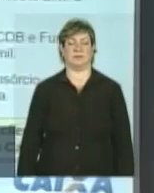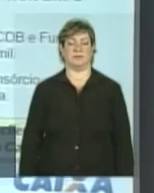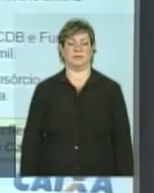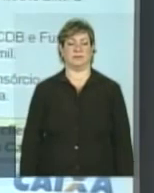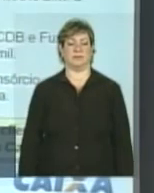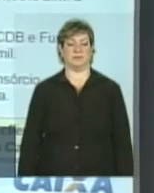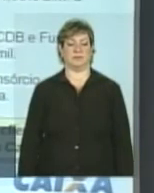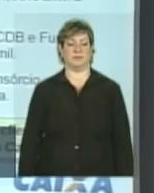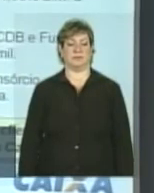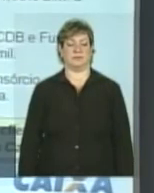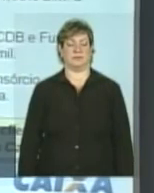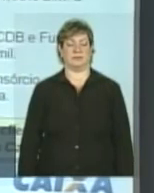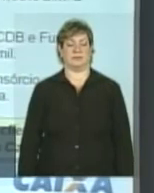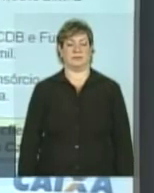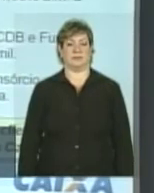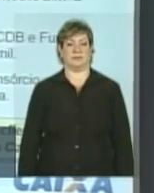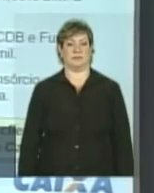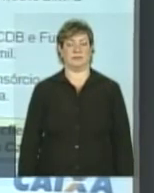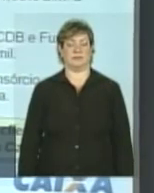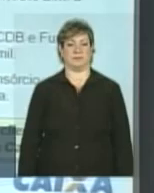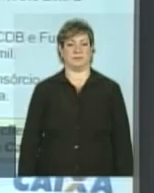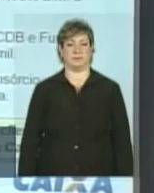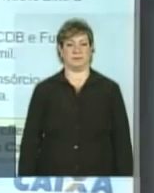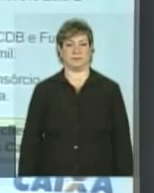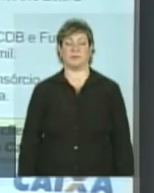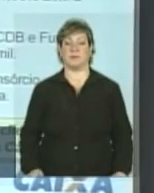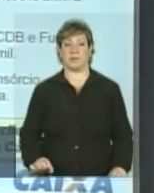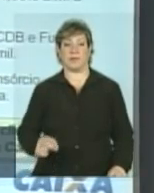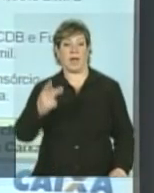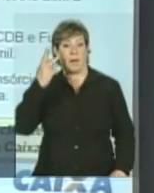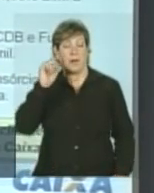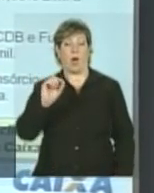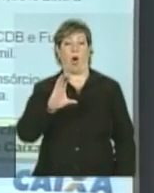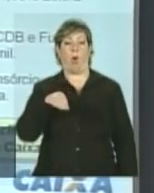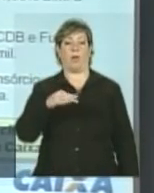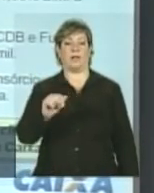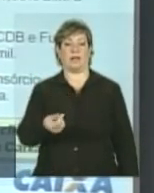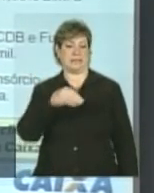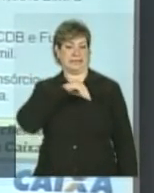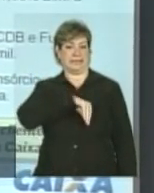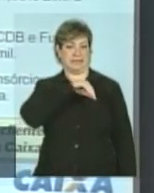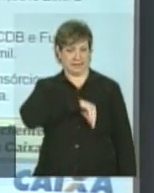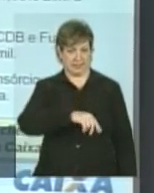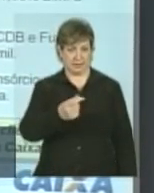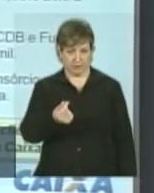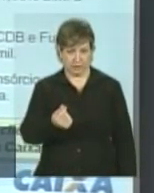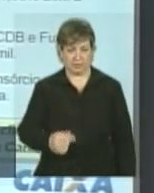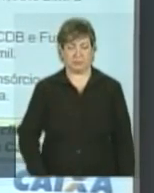Vamos. Bom, para a conta salário,